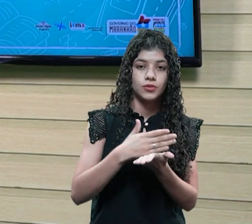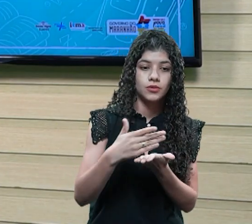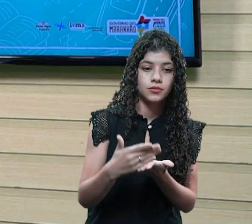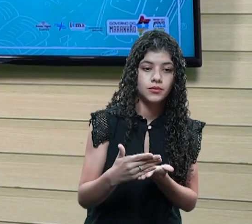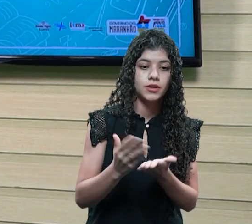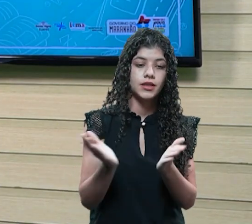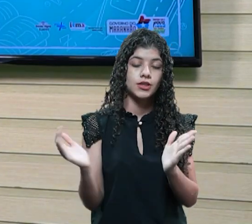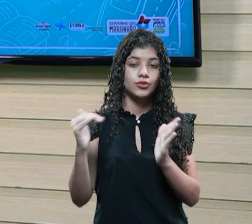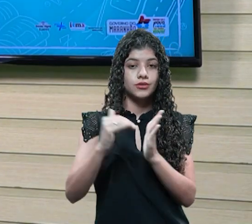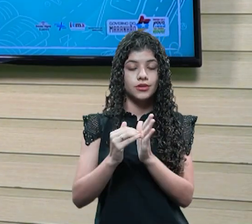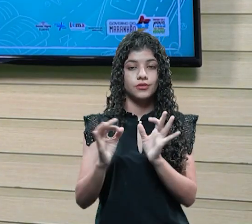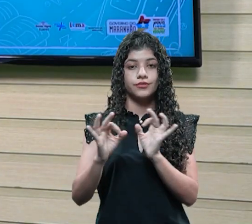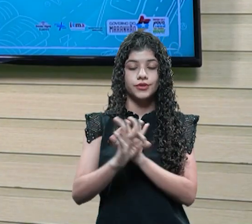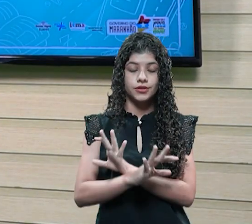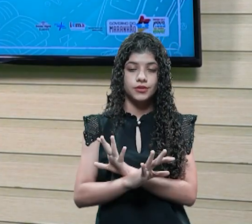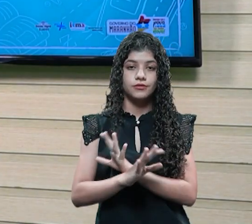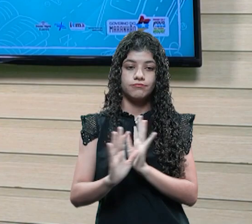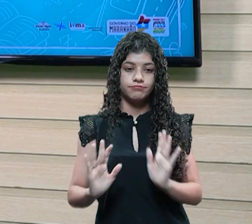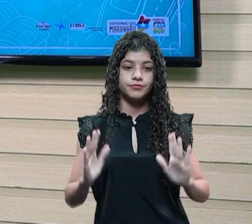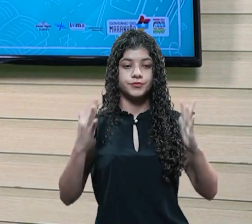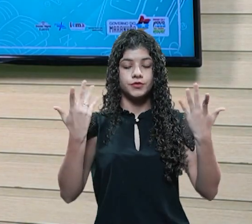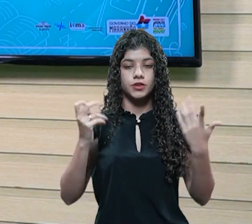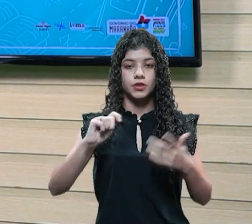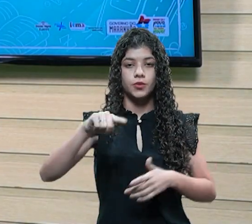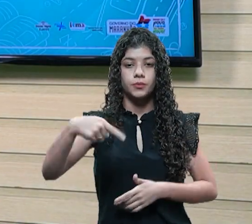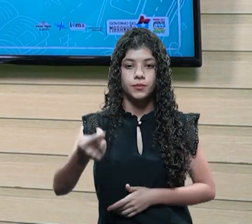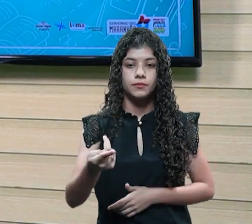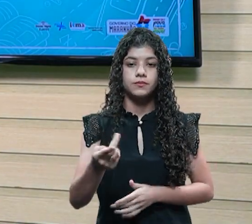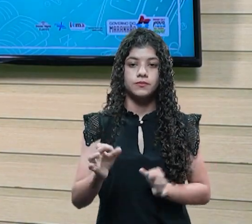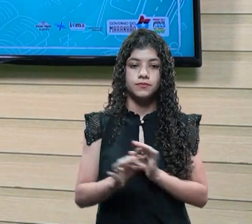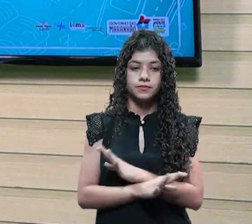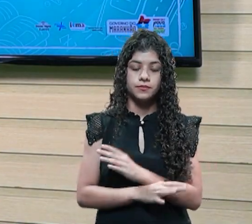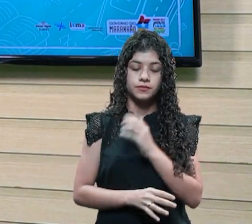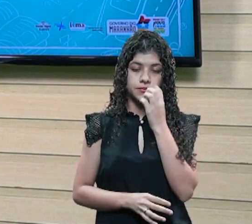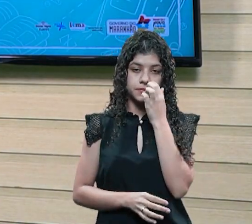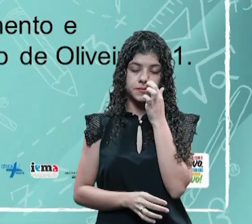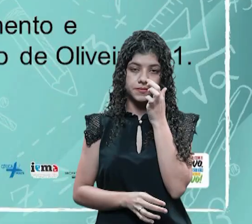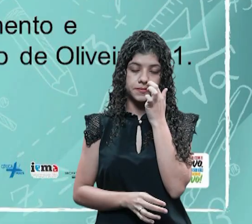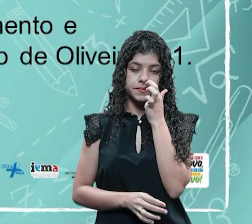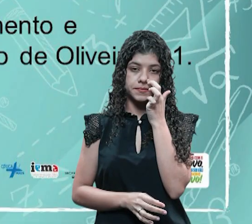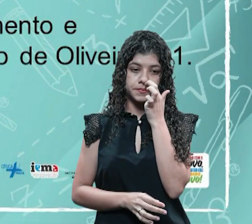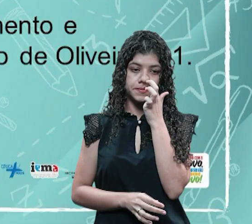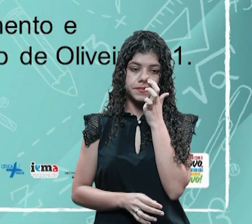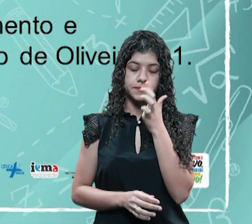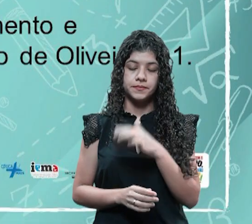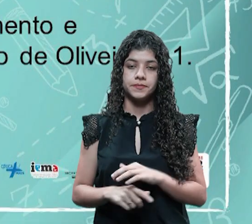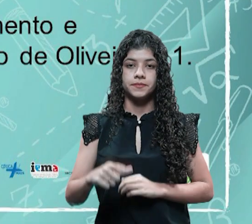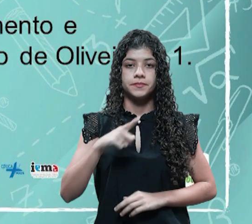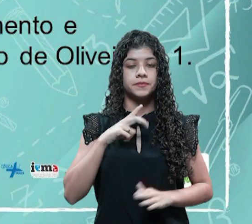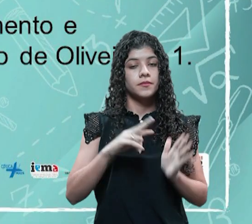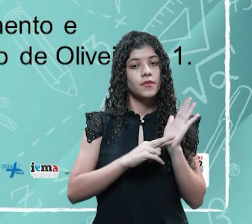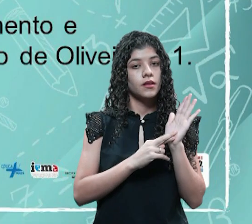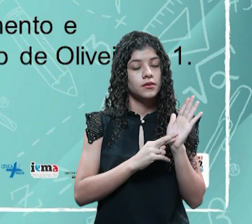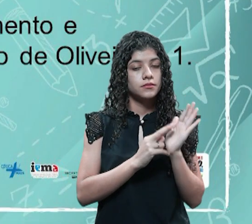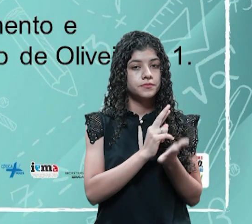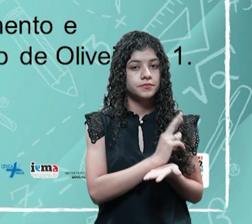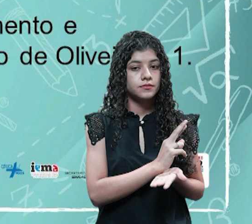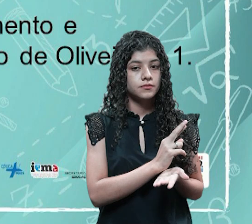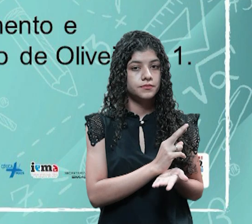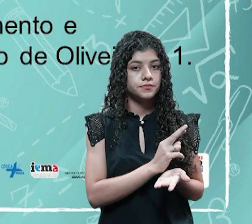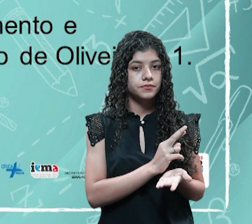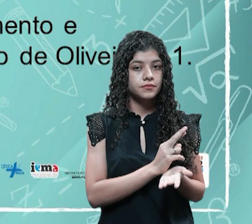da concepção até o final do evento, que é o pós-evento. Bom, aqui eu deixei algumas referências para